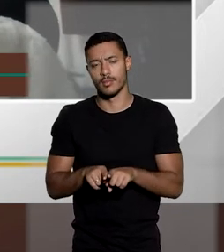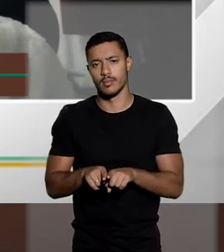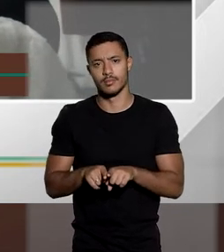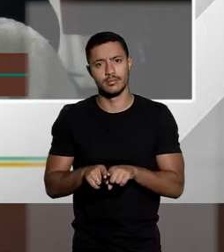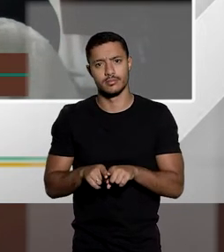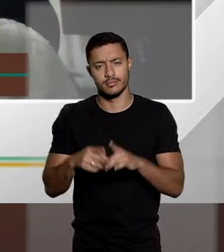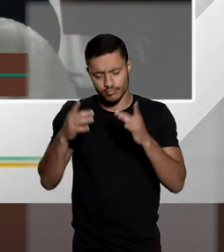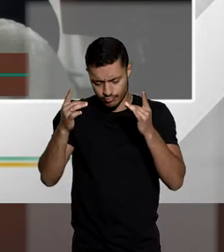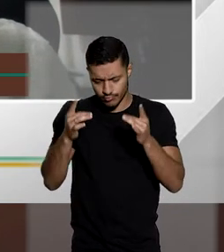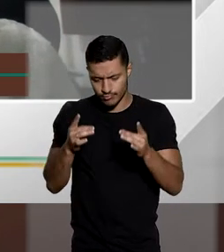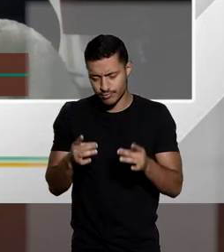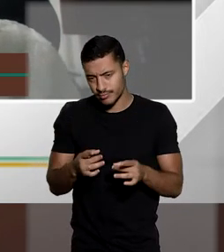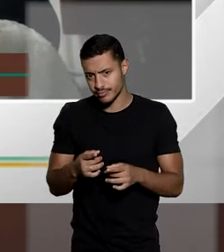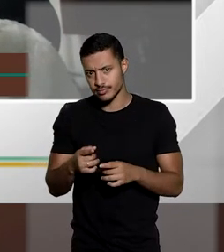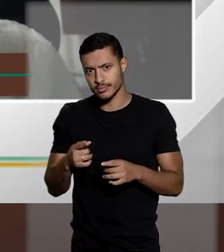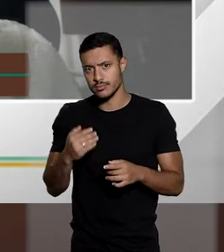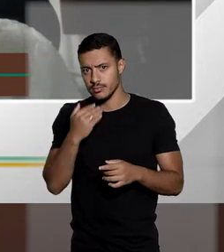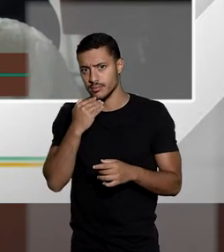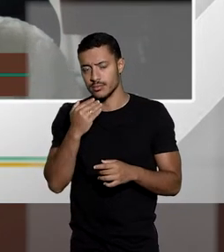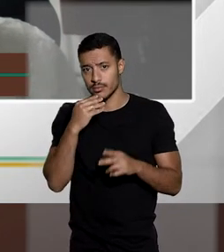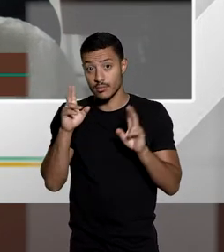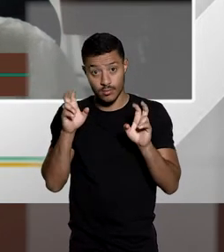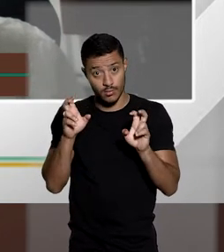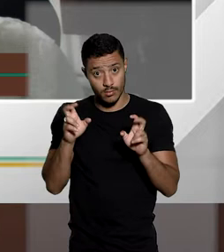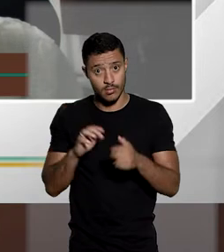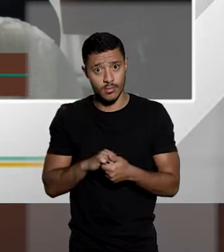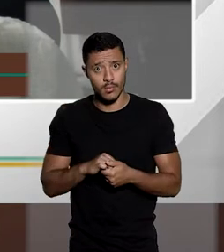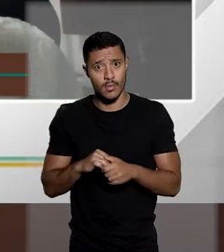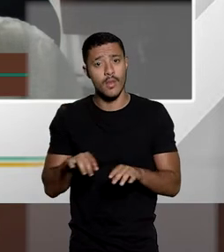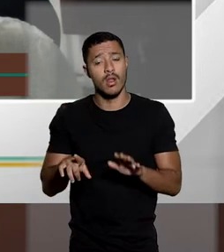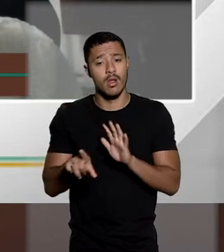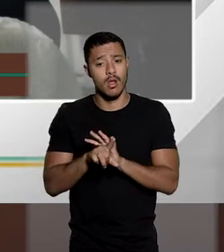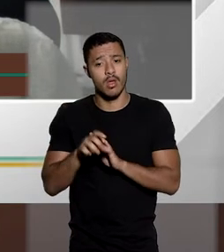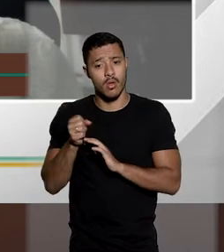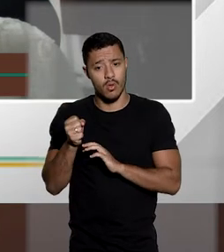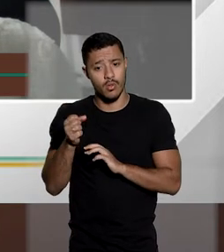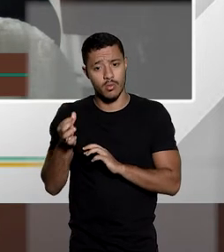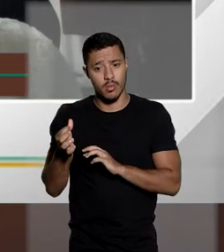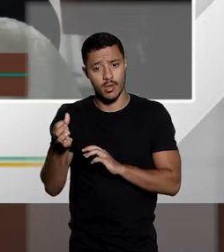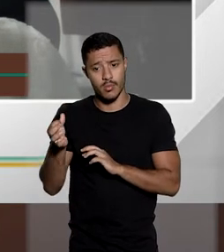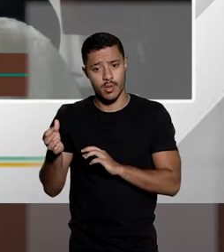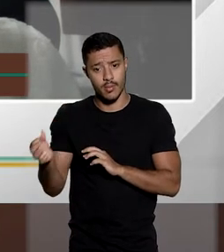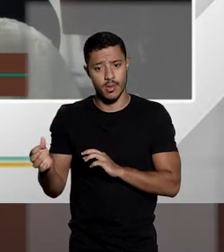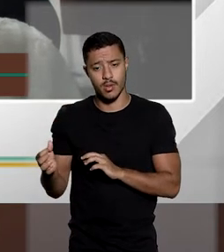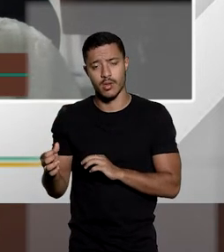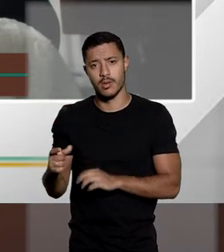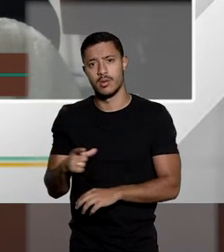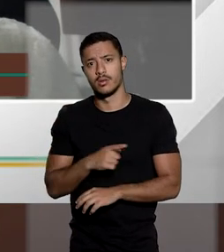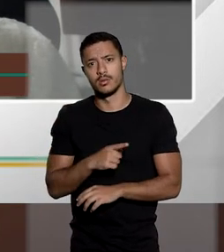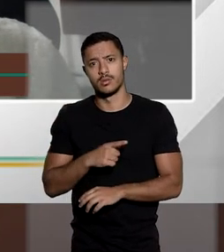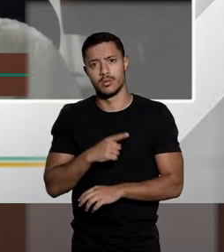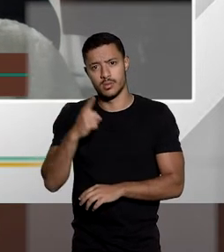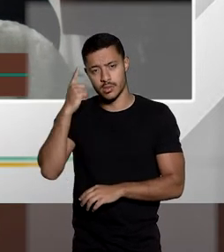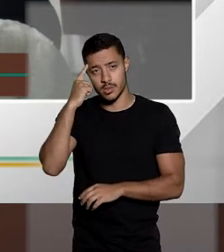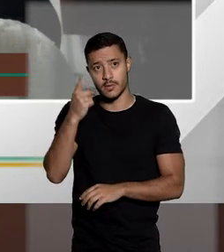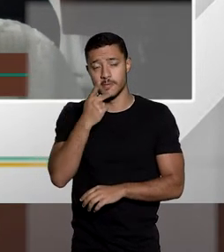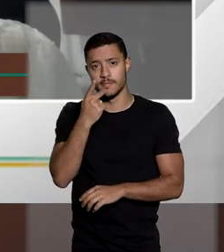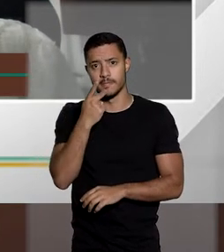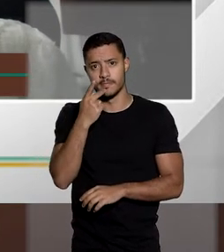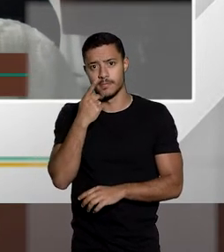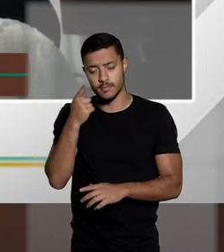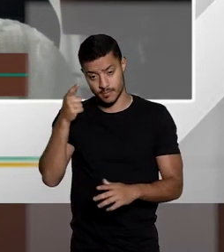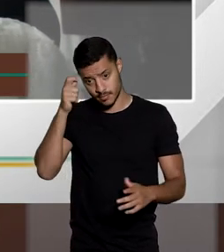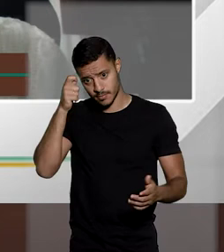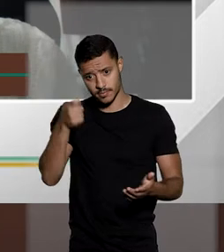leis específicas sobre determinados assuntos. E a Lei 8.666 tinha um dispositivo dizendo que ela